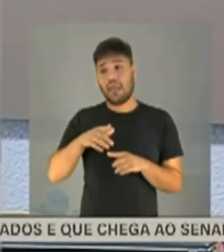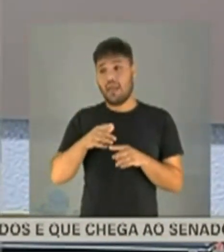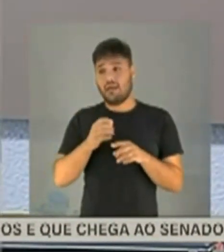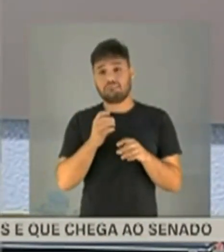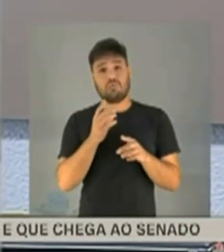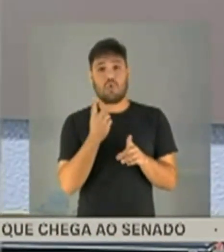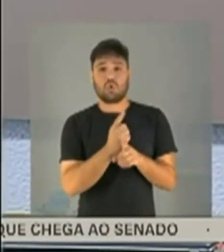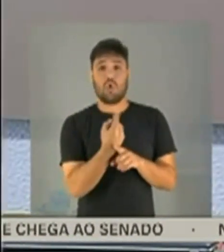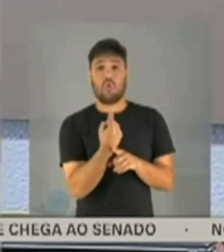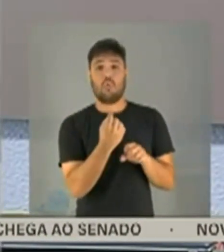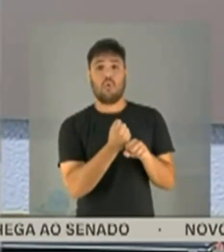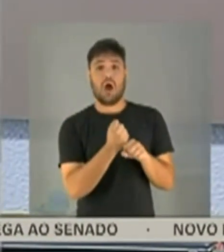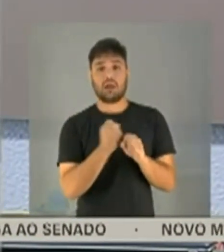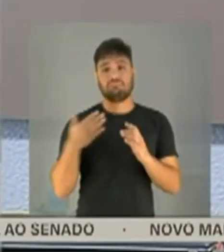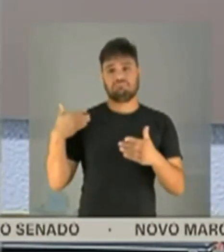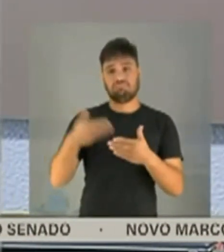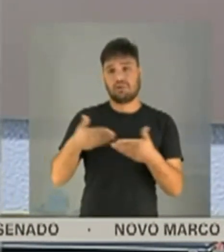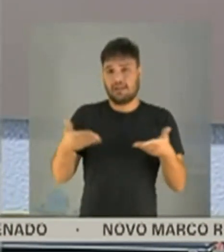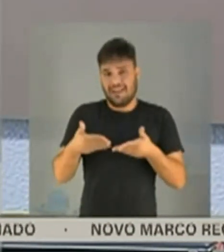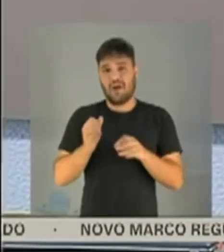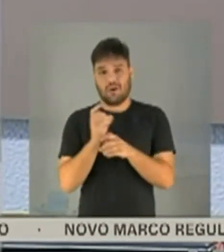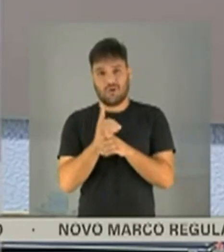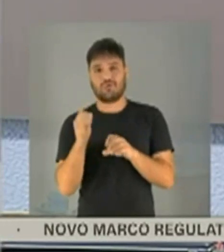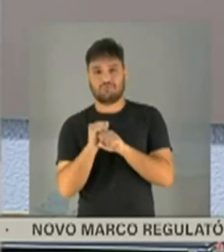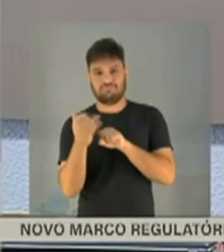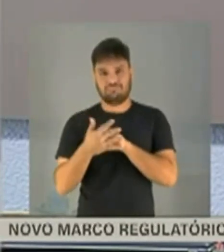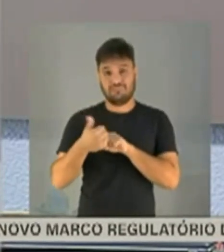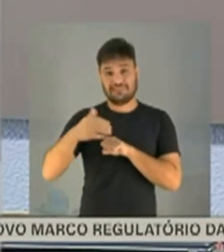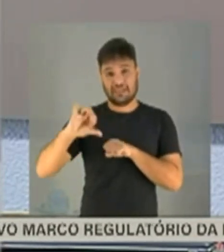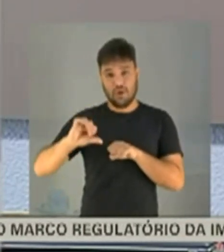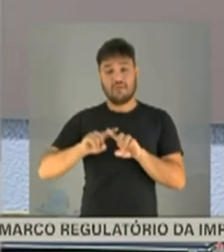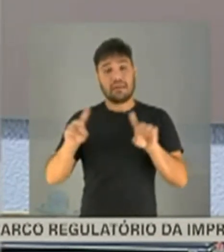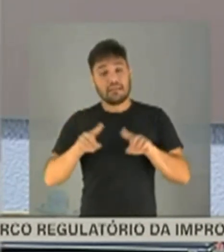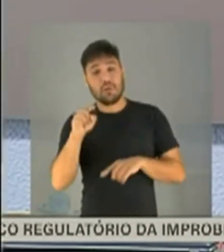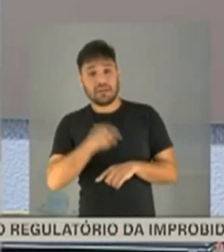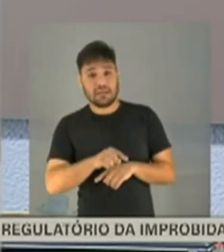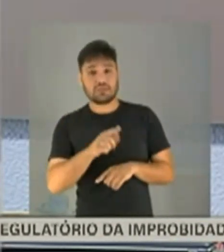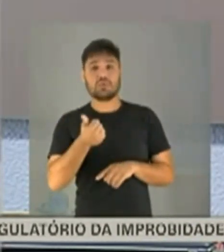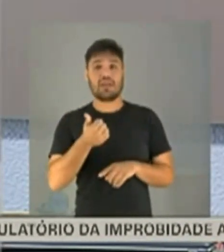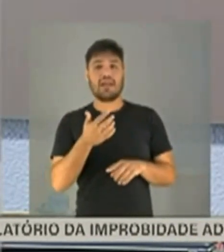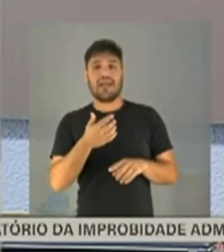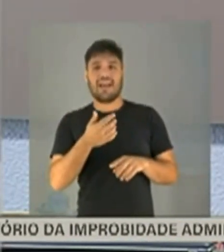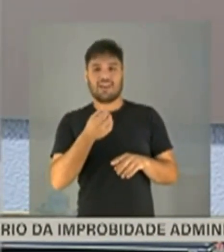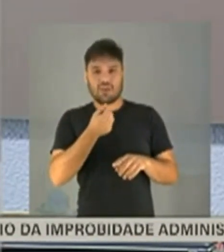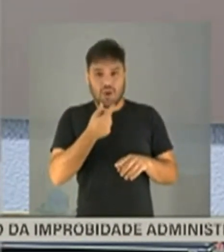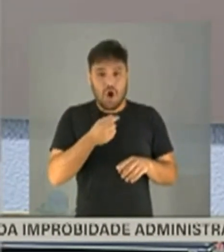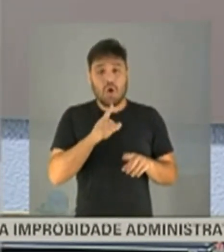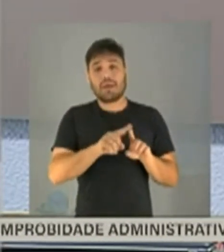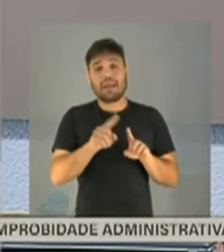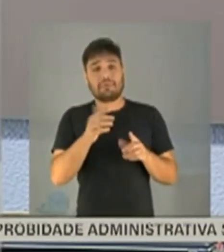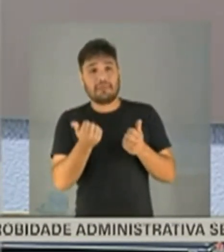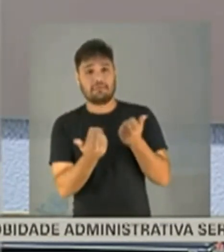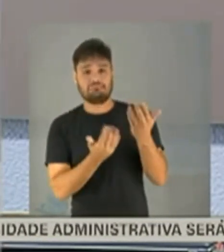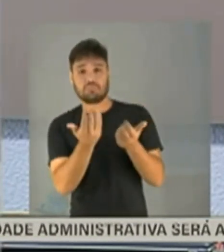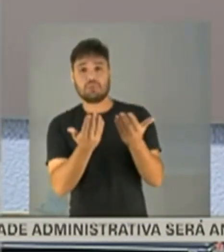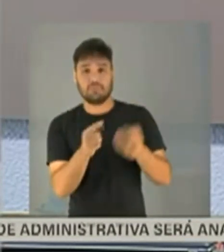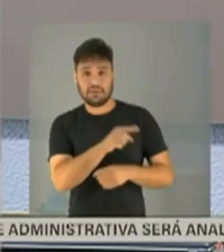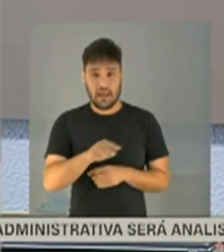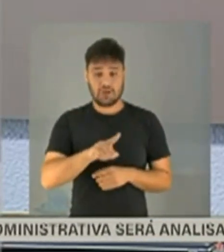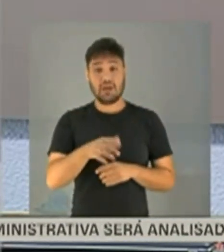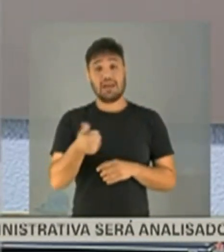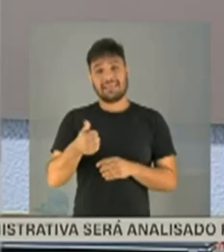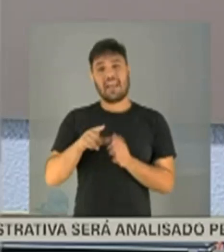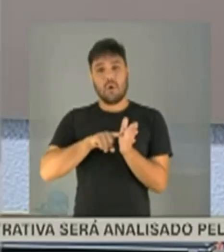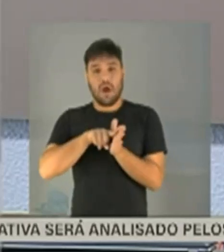ano. Essa é a grande vantagem, Vossa Excelência, do reposicionamento de drogas. Você, primeiro, garante disponibilidade. Tem um